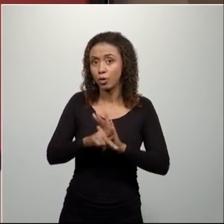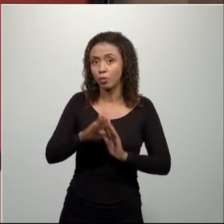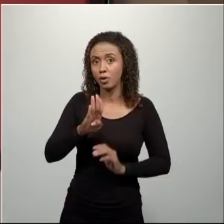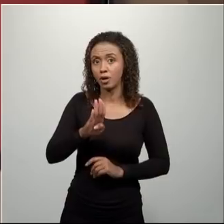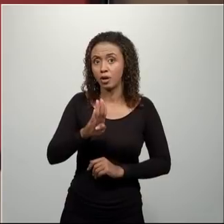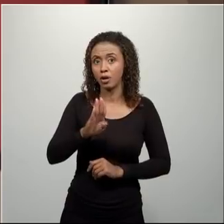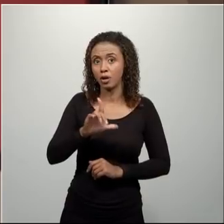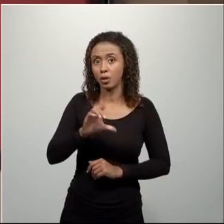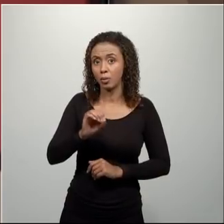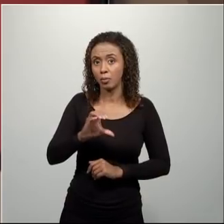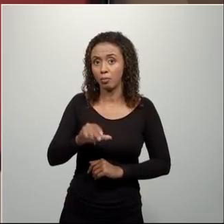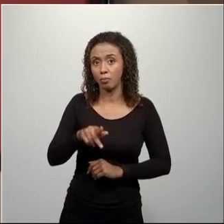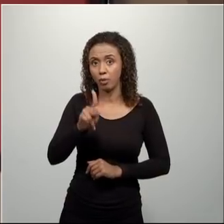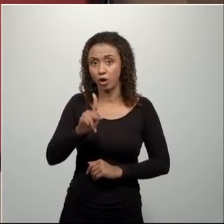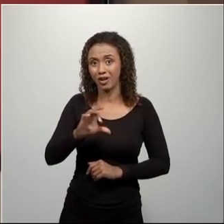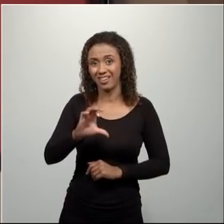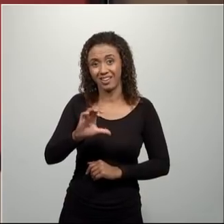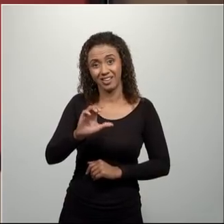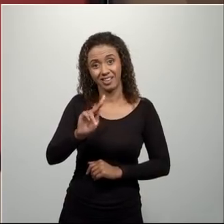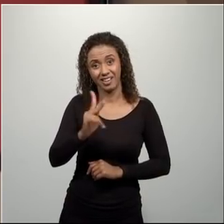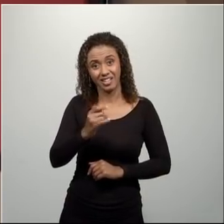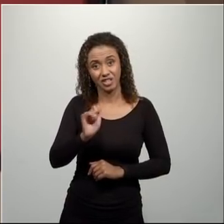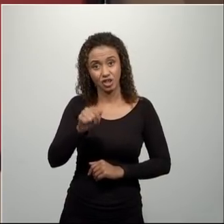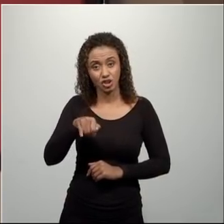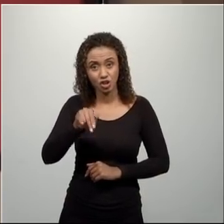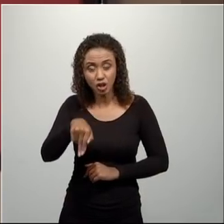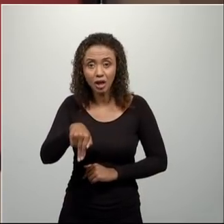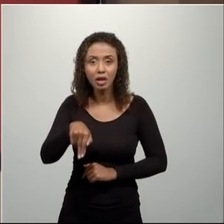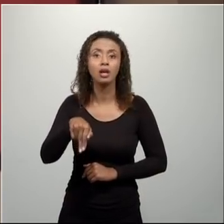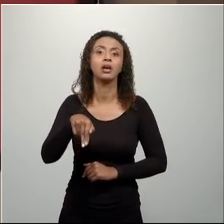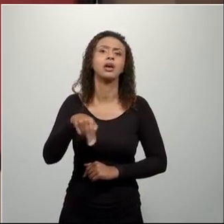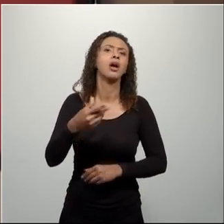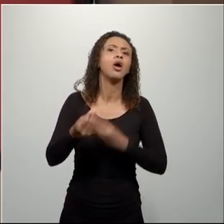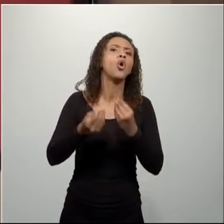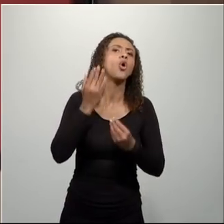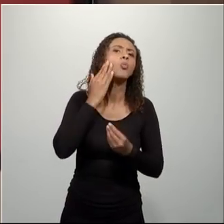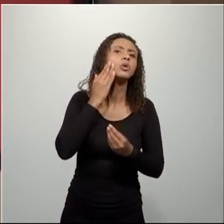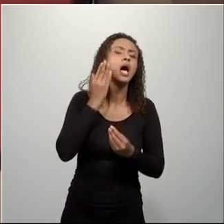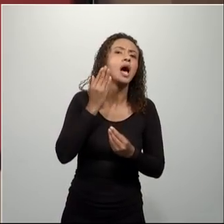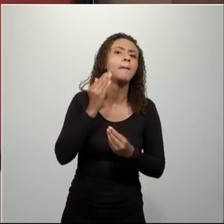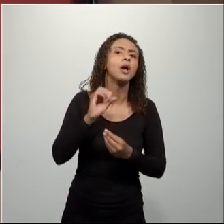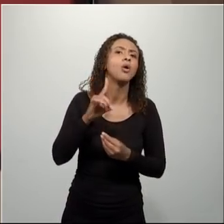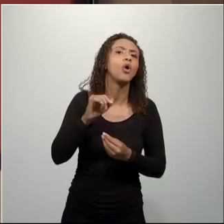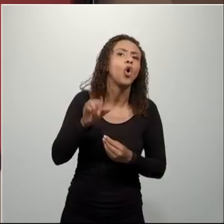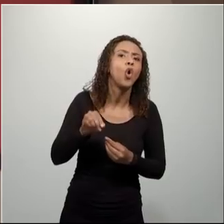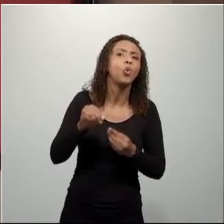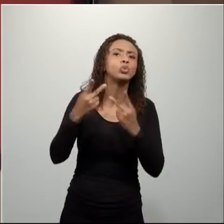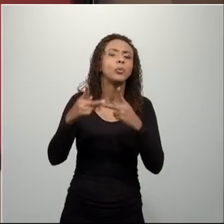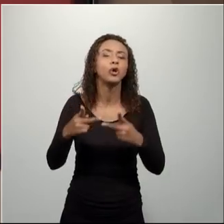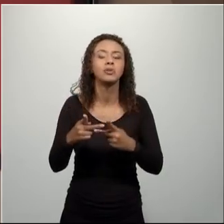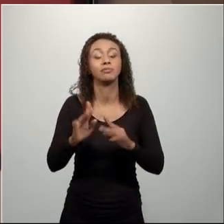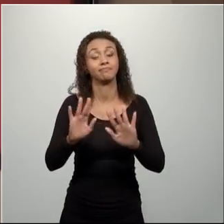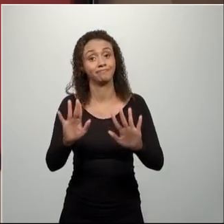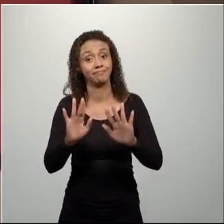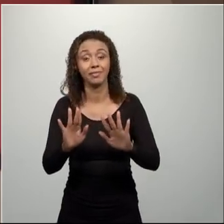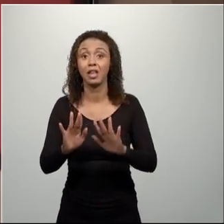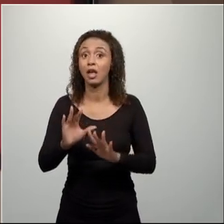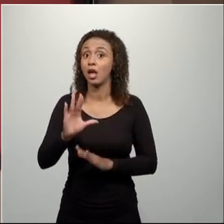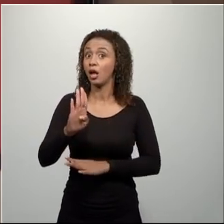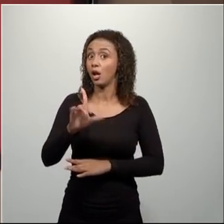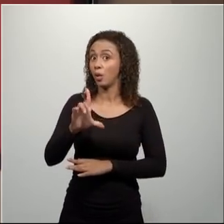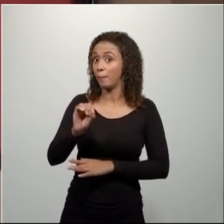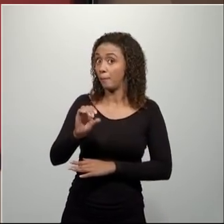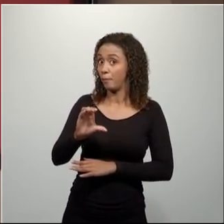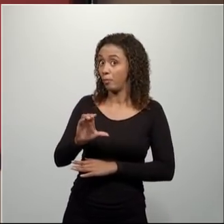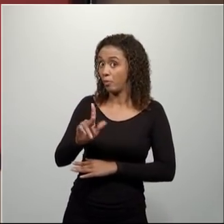solução option um conceito e você tem algumas implementações diferentes possíveis